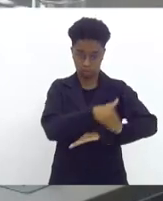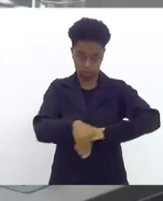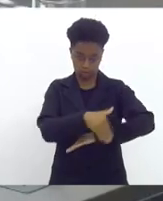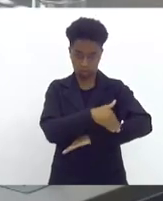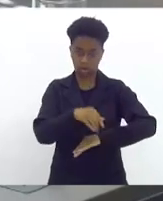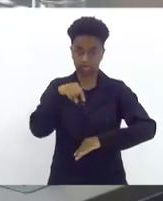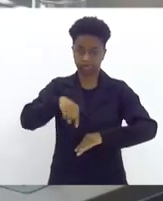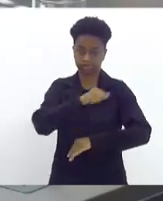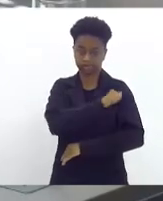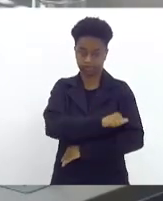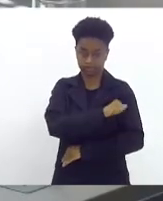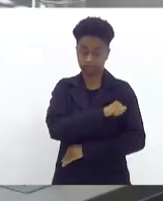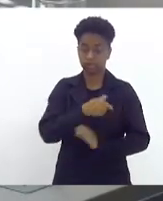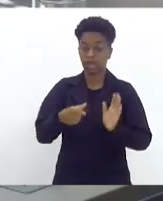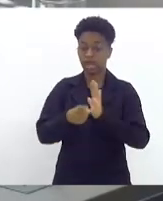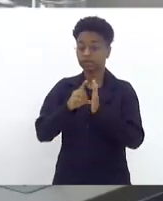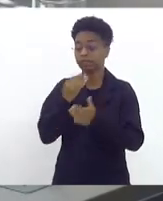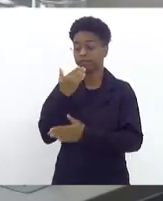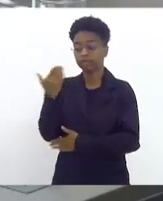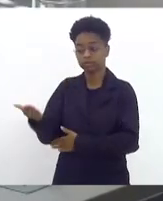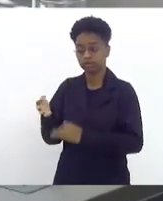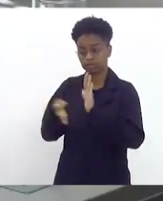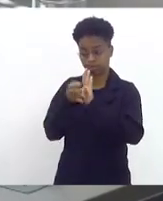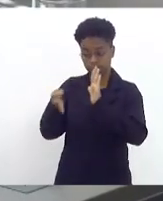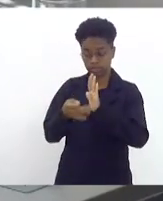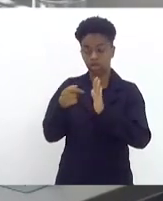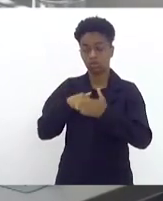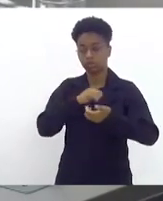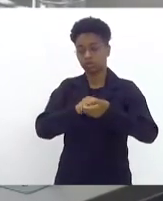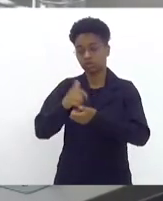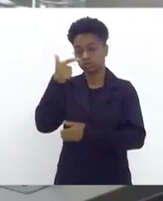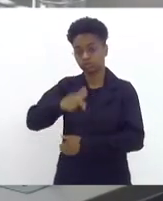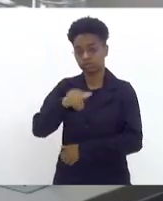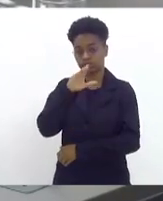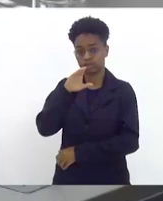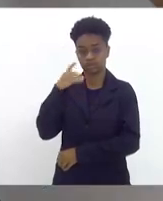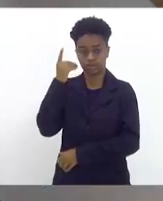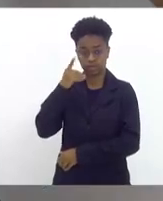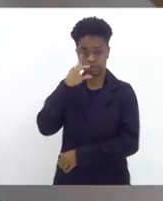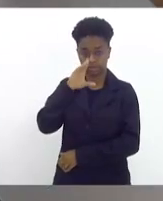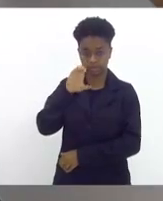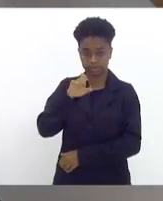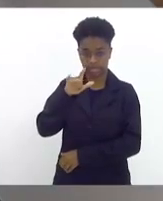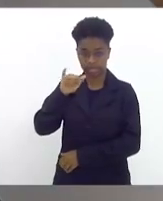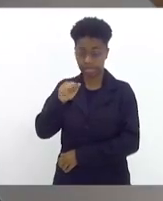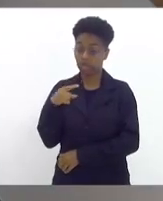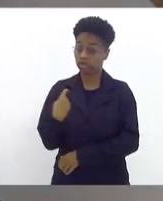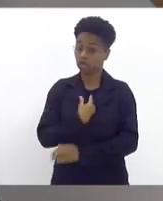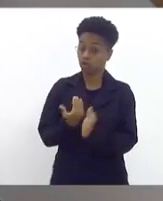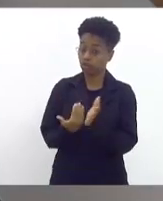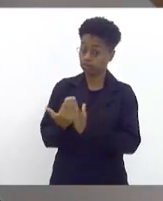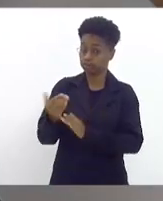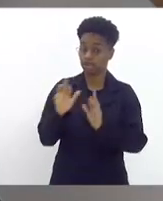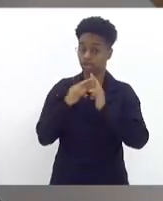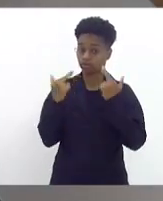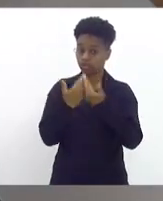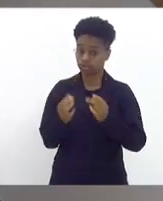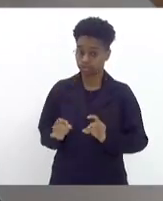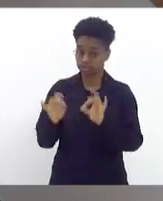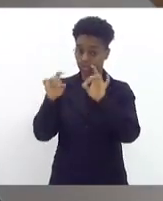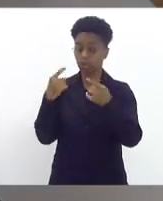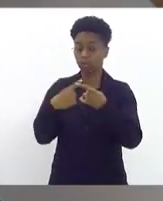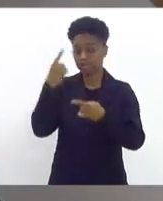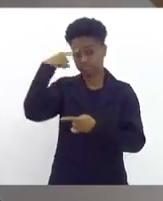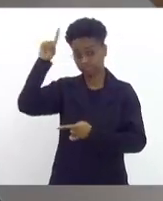passar a palavra para o relator para aparecer cumprimentar novamente a deputada Célia deputada Célia A gente tá na extraordinária que não encerramos na semana